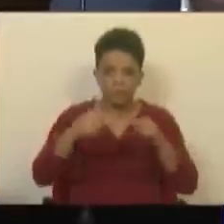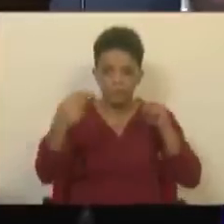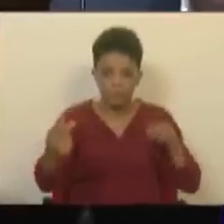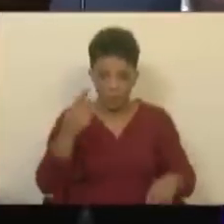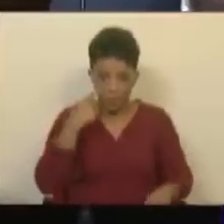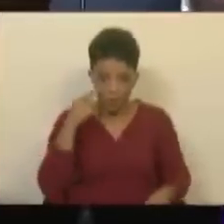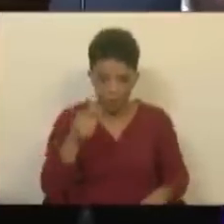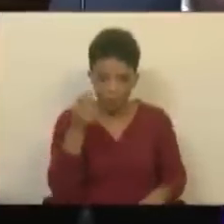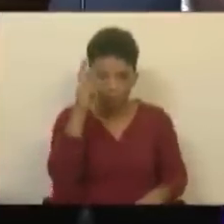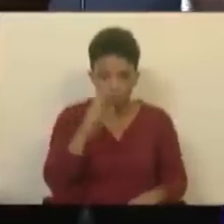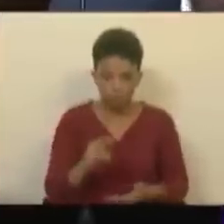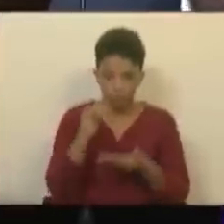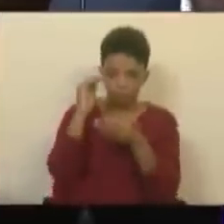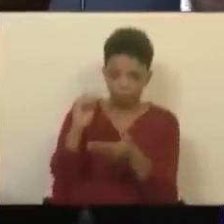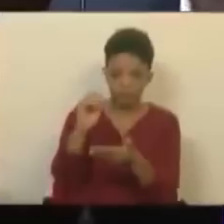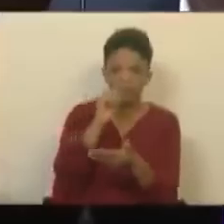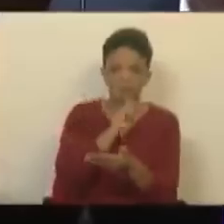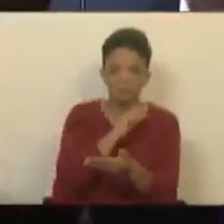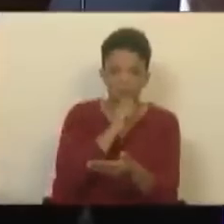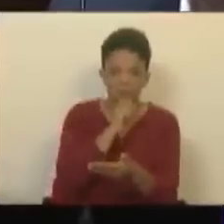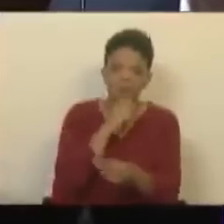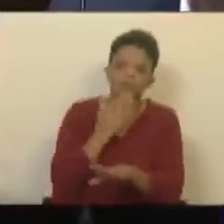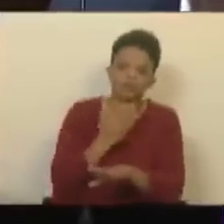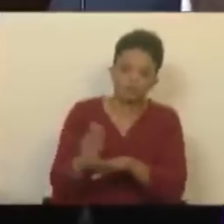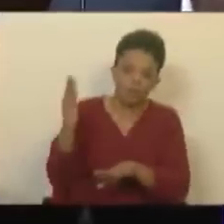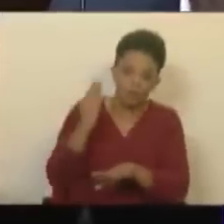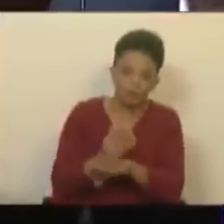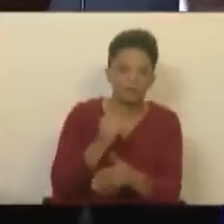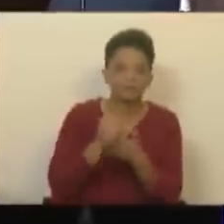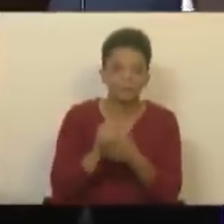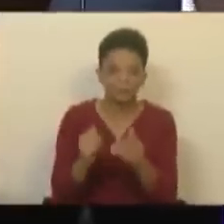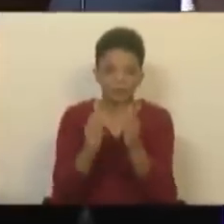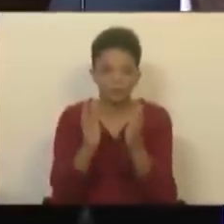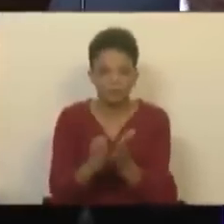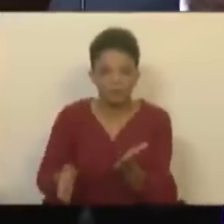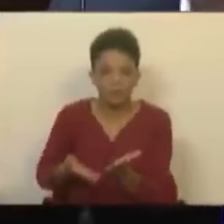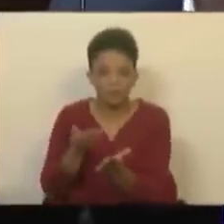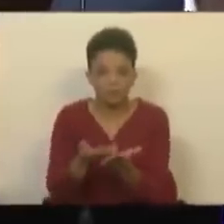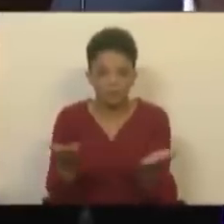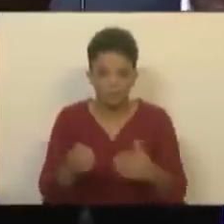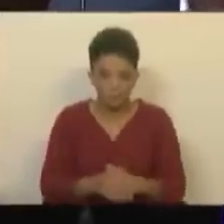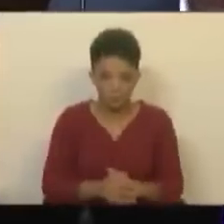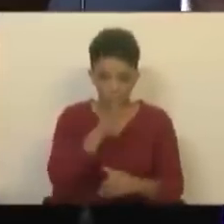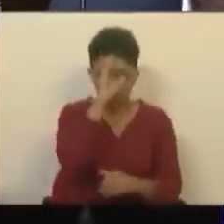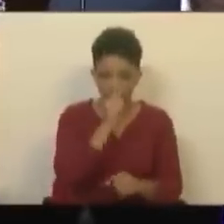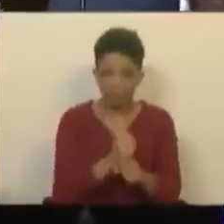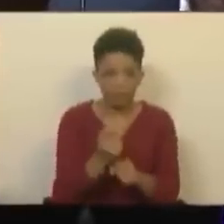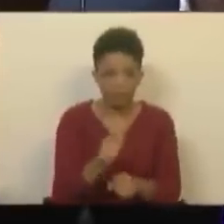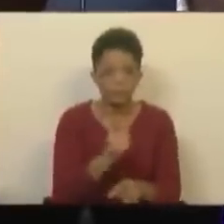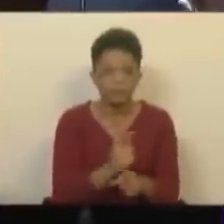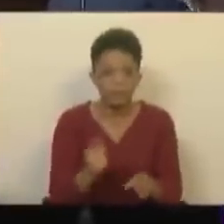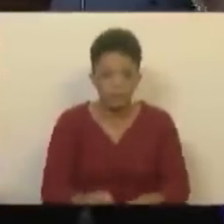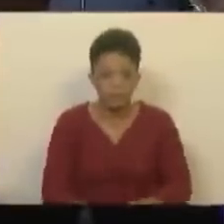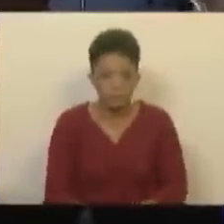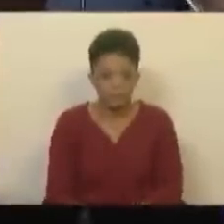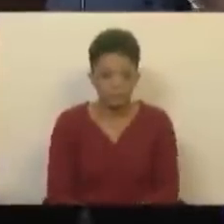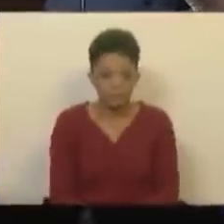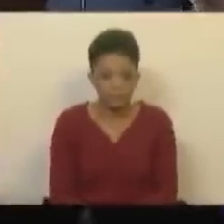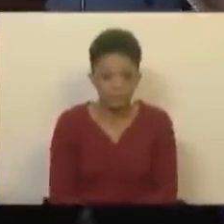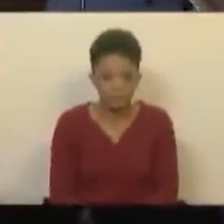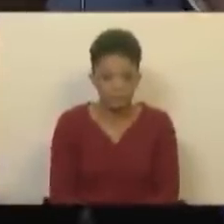olha esta verba dava e sobrava para apanhar todas as candidaturas Porque é que o governo não faz